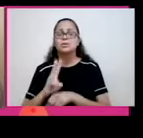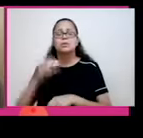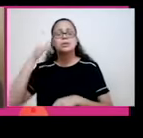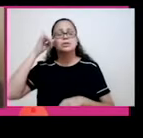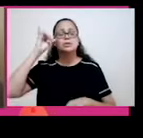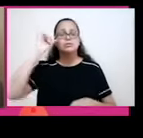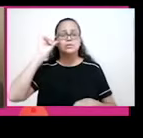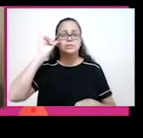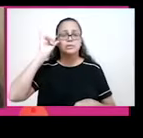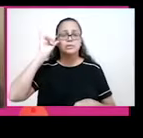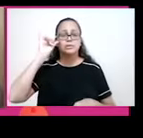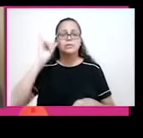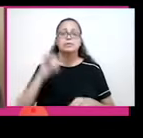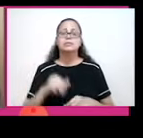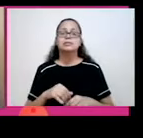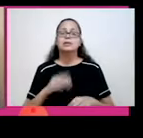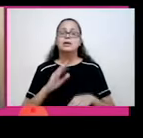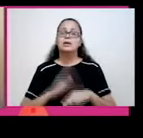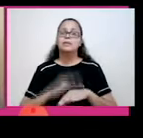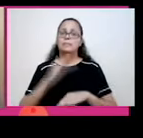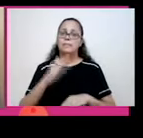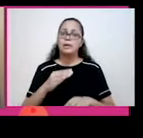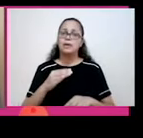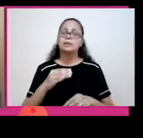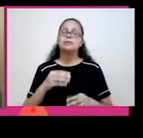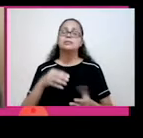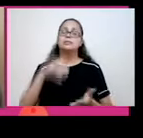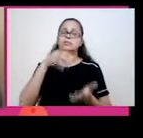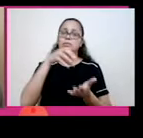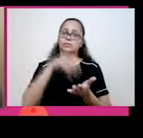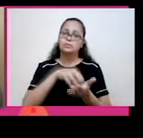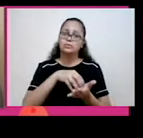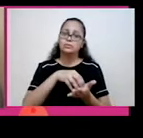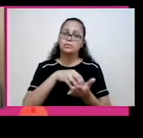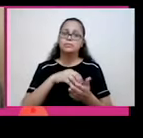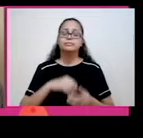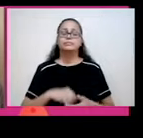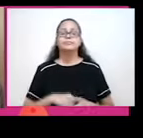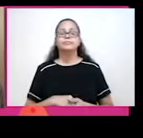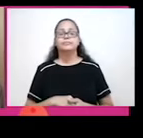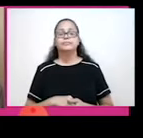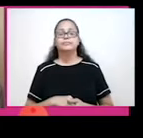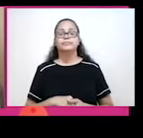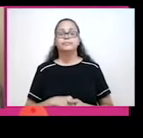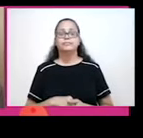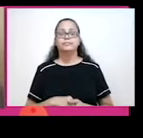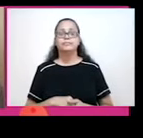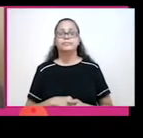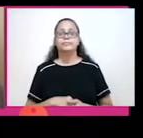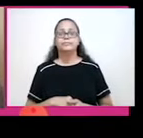né, com finalidade econômica. Elas estão mais, então, no interior, não no litoral. Certo? Continuando.